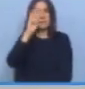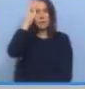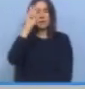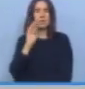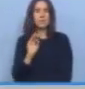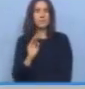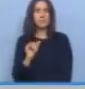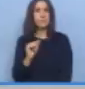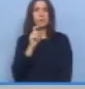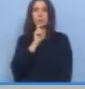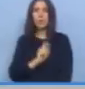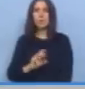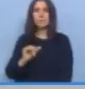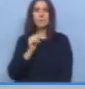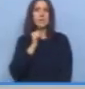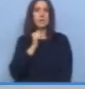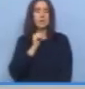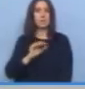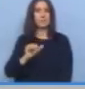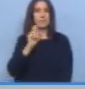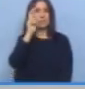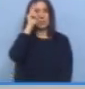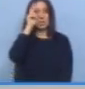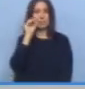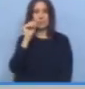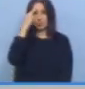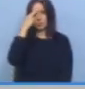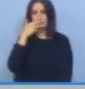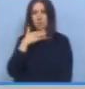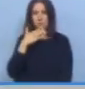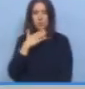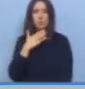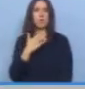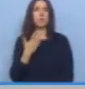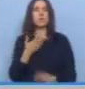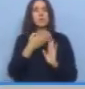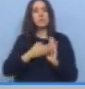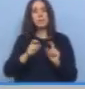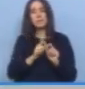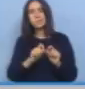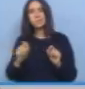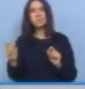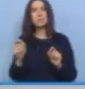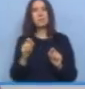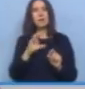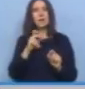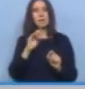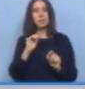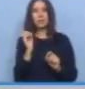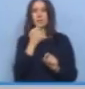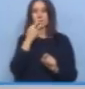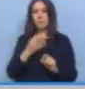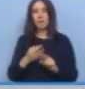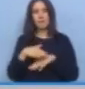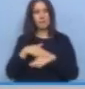Braga, Guarda, Leiria, Porto Alegre, Castelo Branco. Ao longo da semana todas as Cáritas diocesanas vão fazer